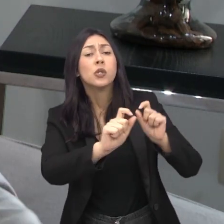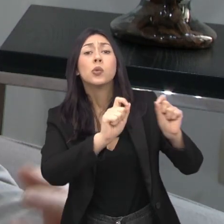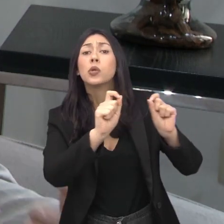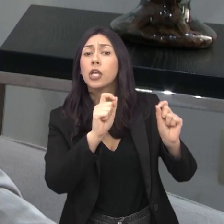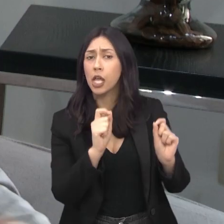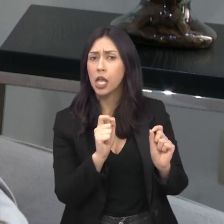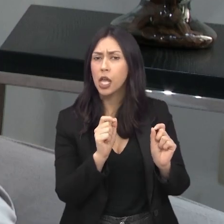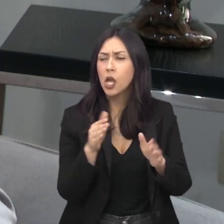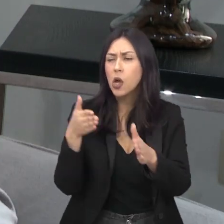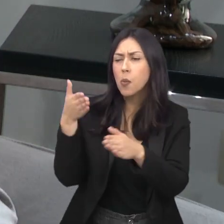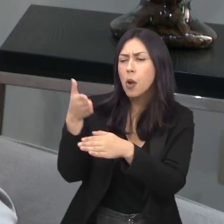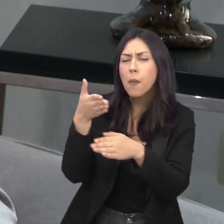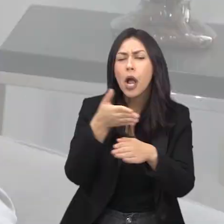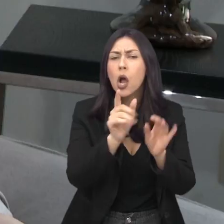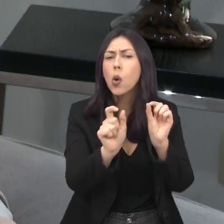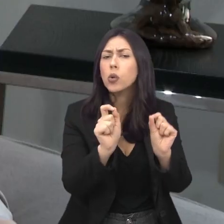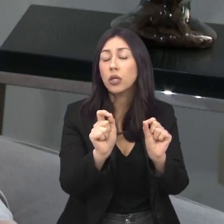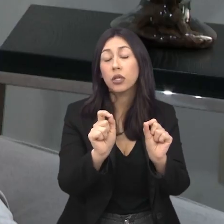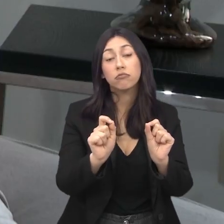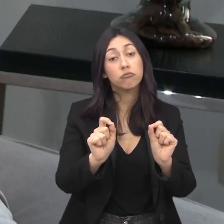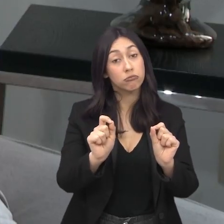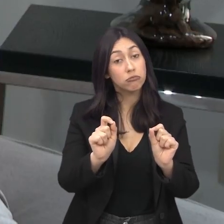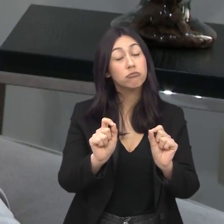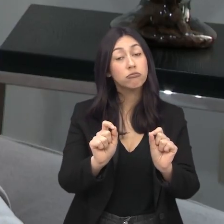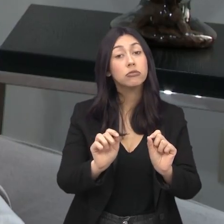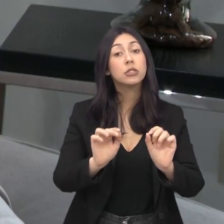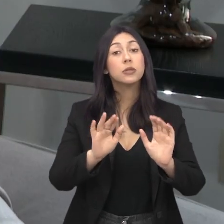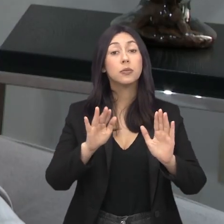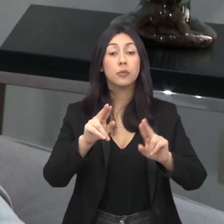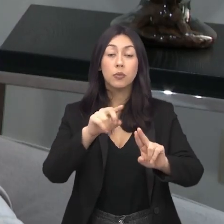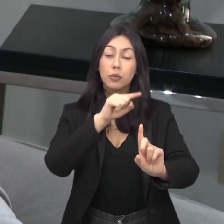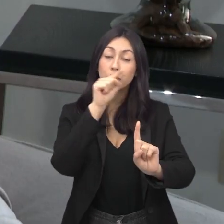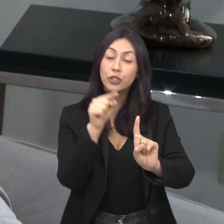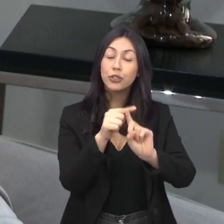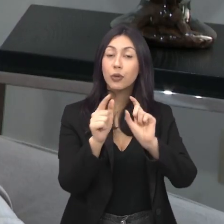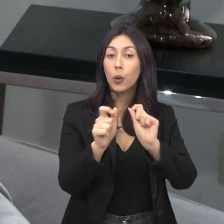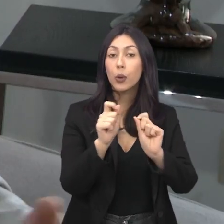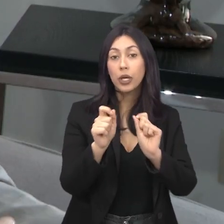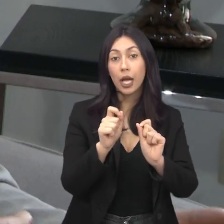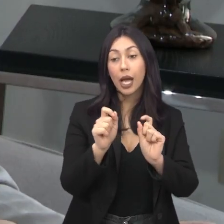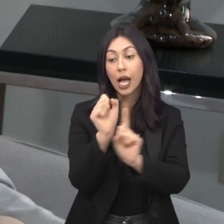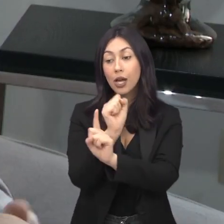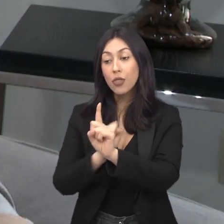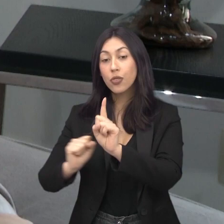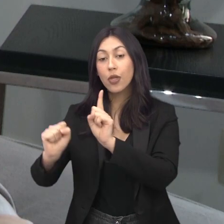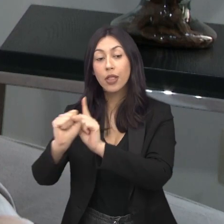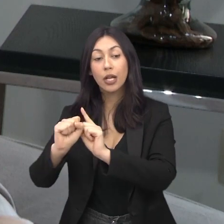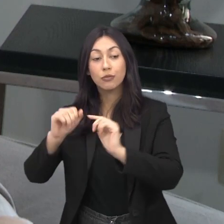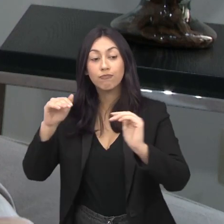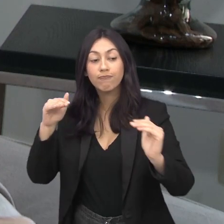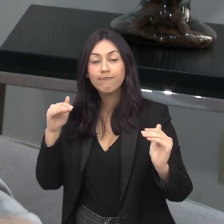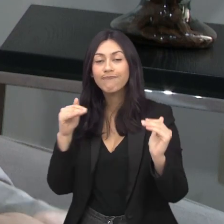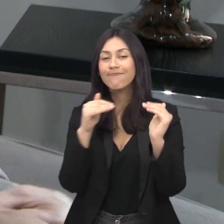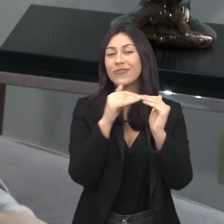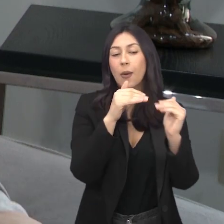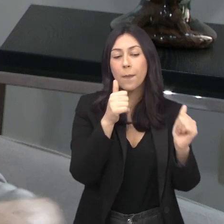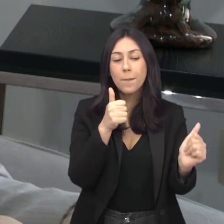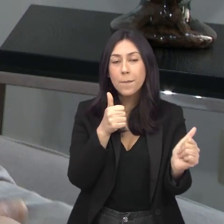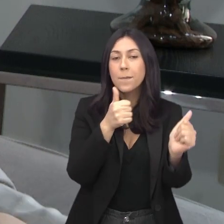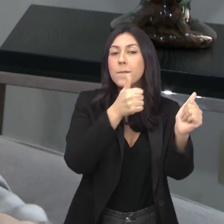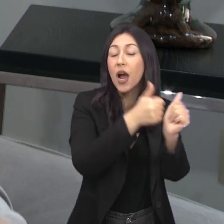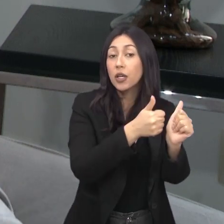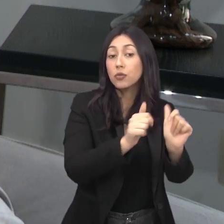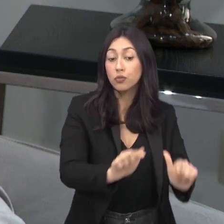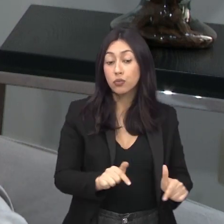em que áreas ele está agindo. E esse é o papel, é aproximar, né, a sociedade civil daquelas